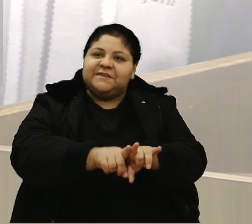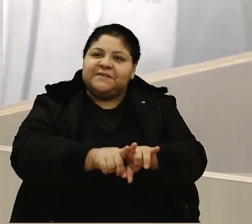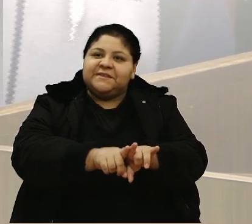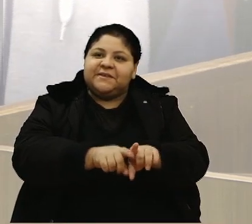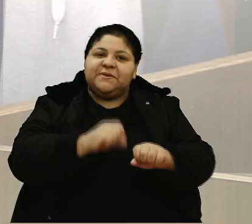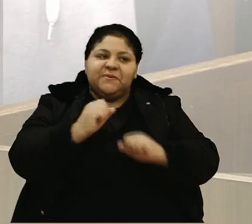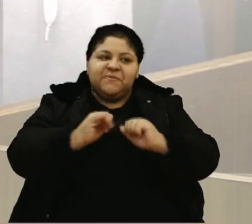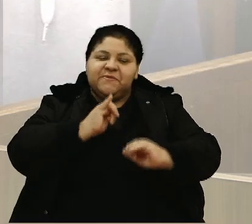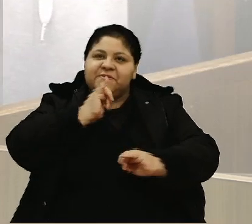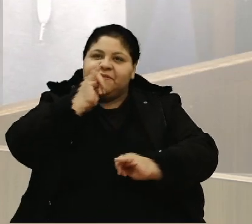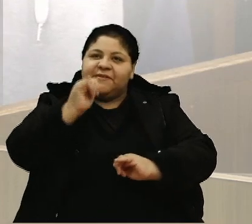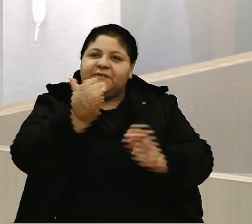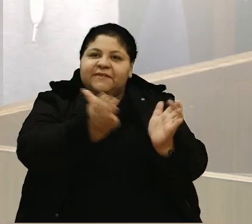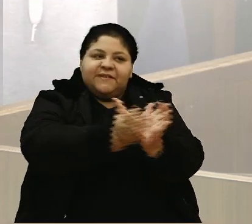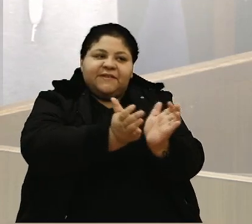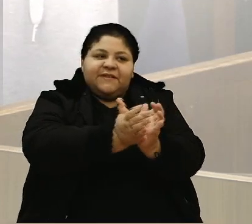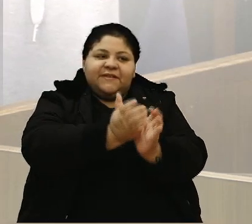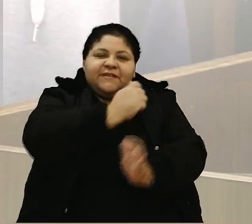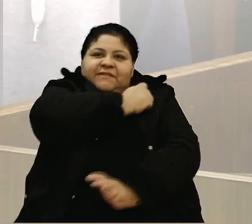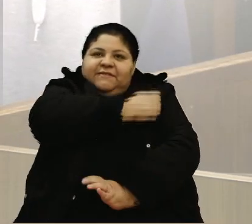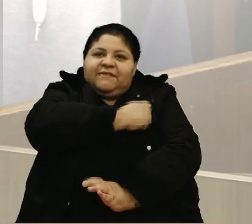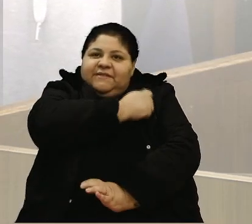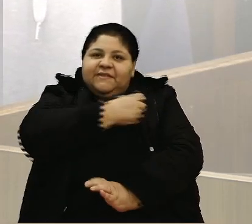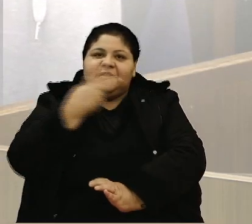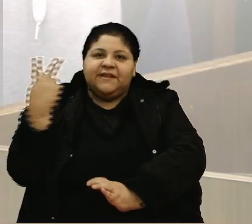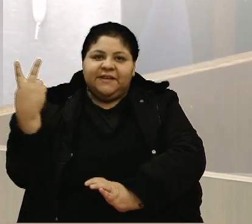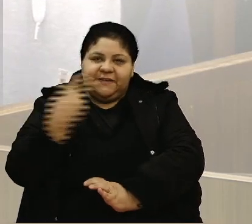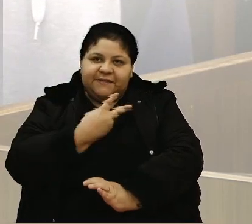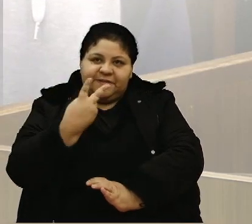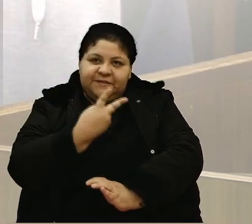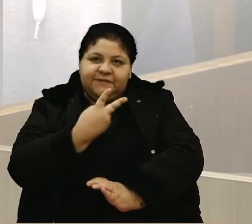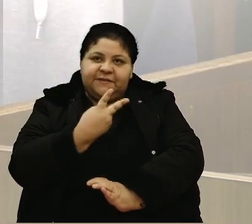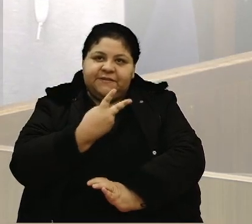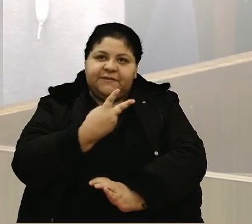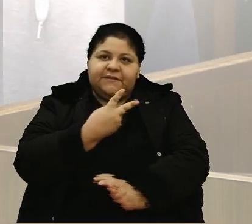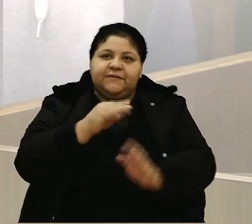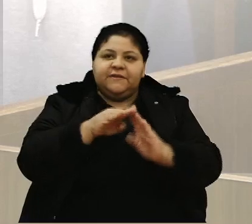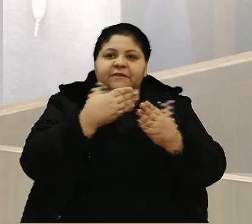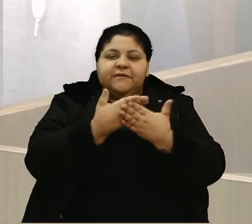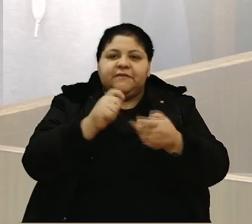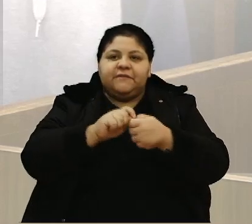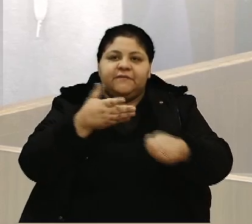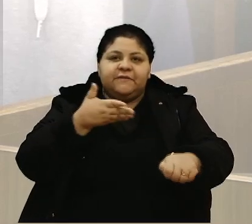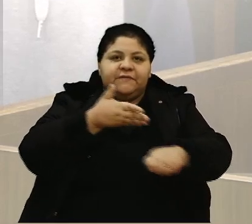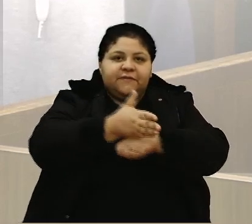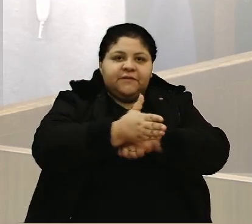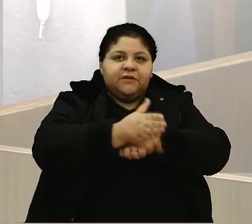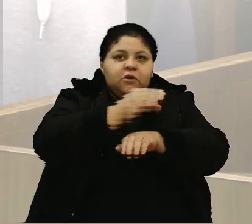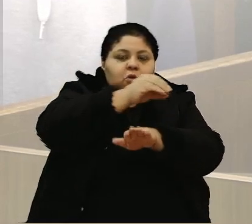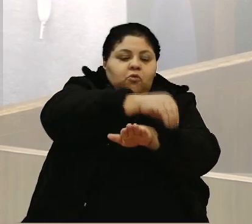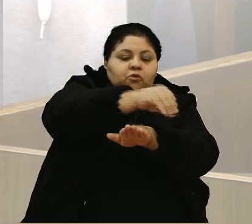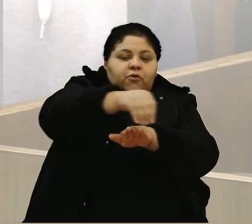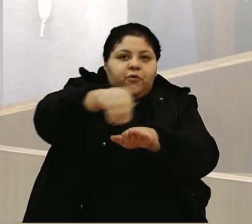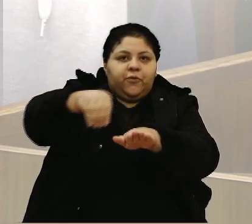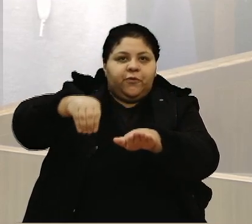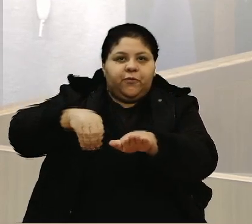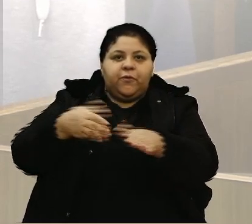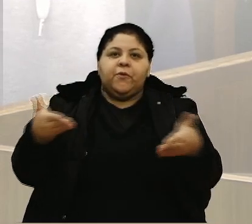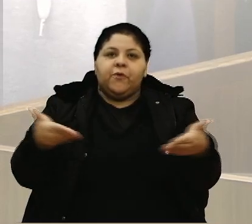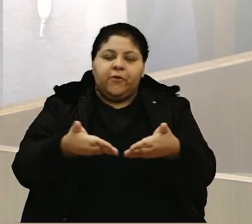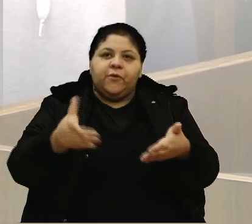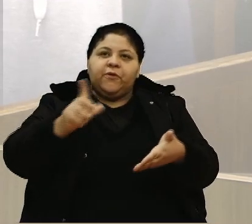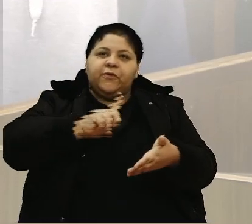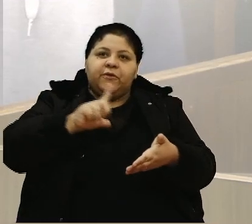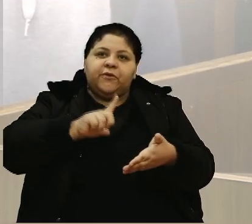pelo Gabriel, somos estudantes da 2ª série do Colégio Poliuni, que faz parte do grupo Uneftec. Recentemente,